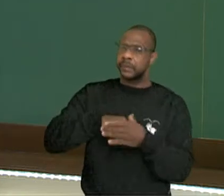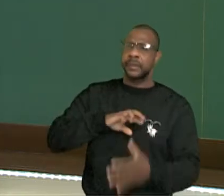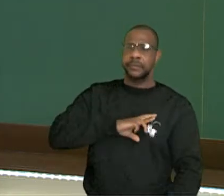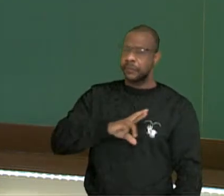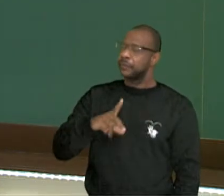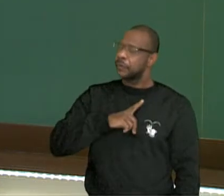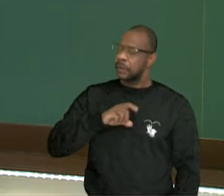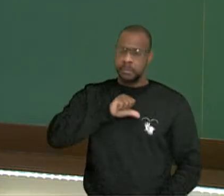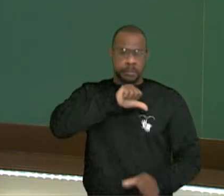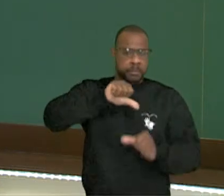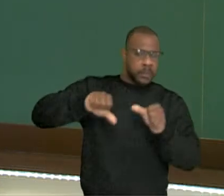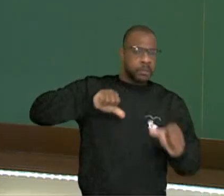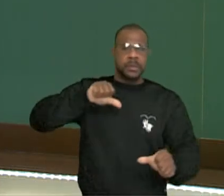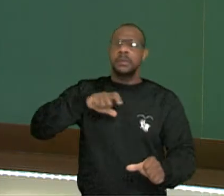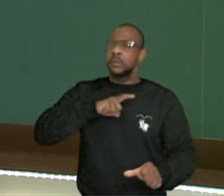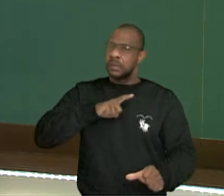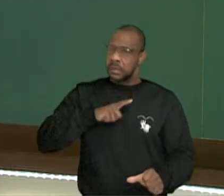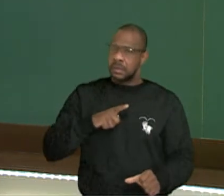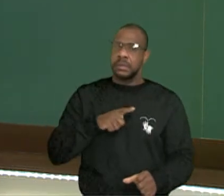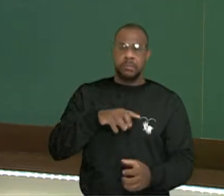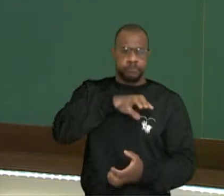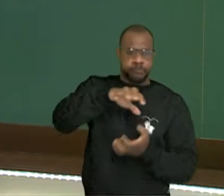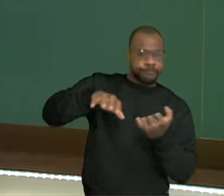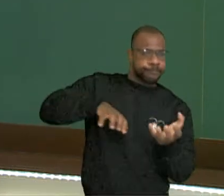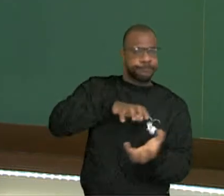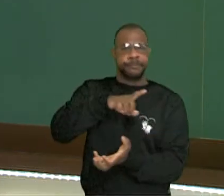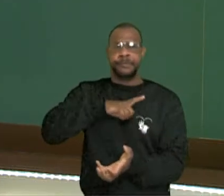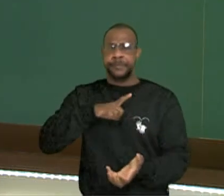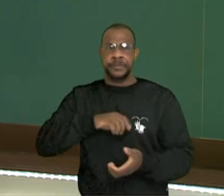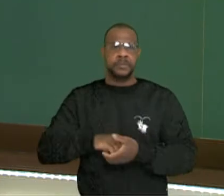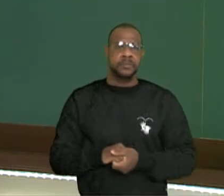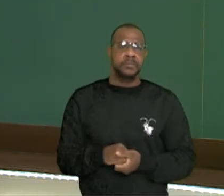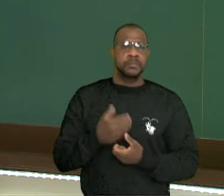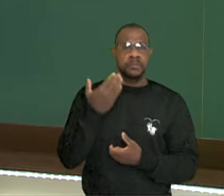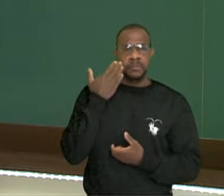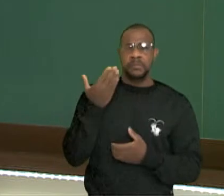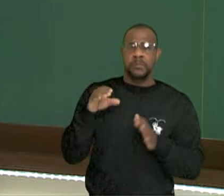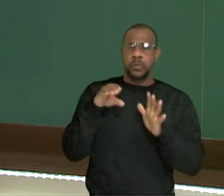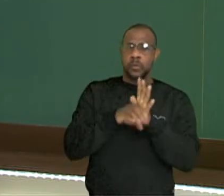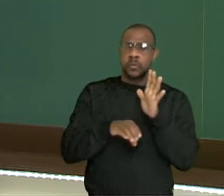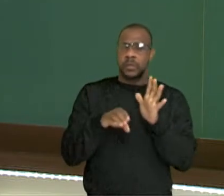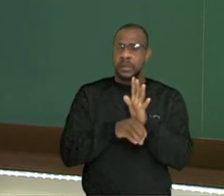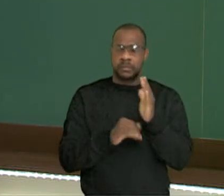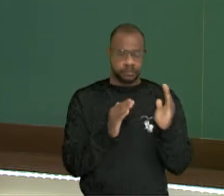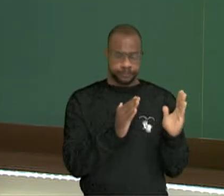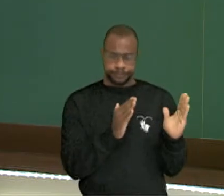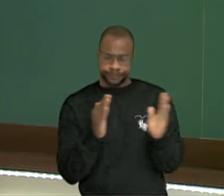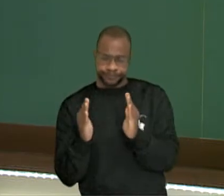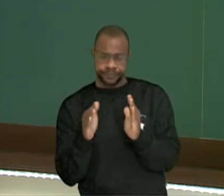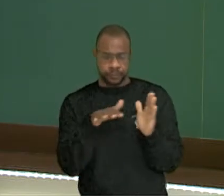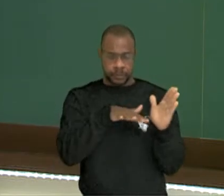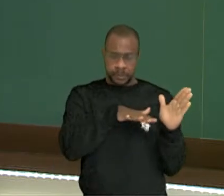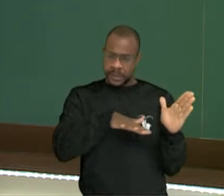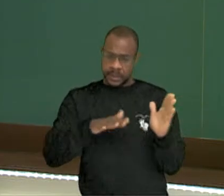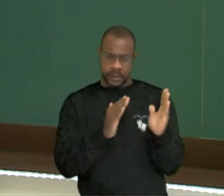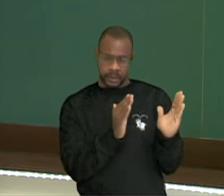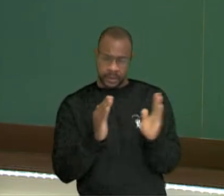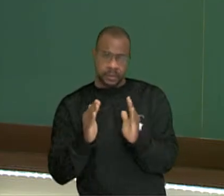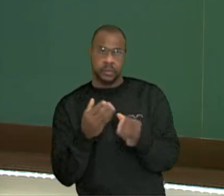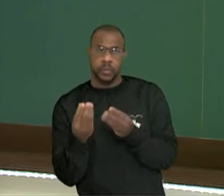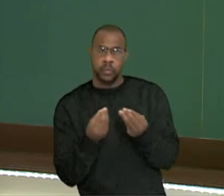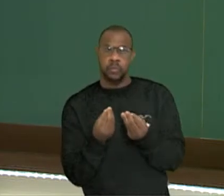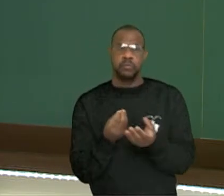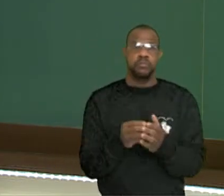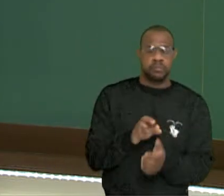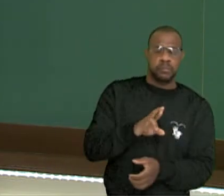ter aí, portanto, as revoluções. Vamos observar o conceito em suas épocas, né? O que de fato as